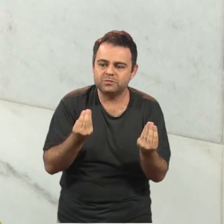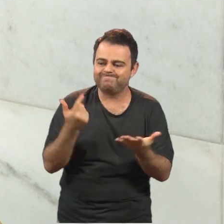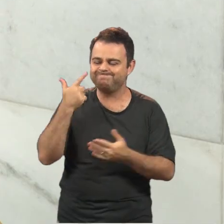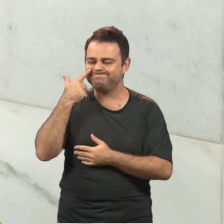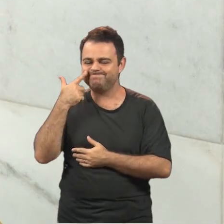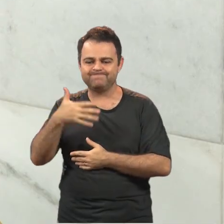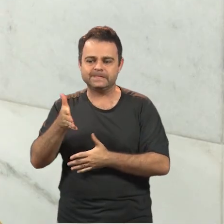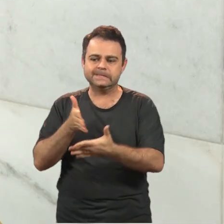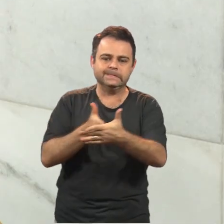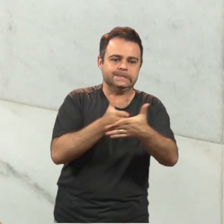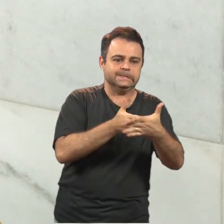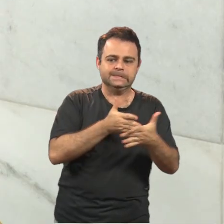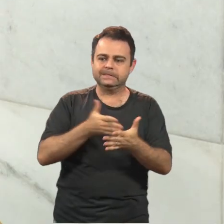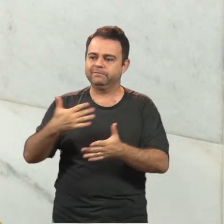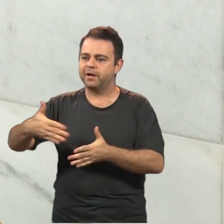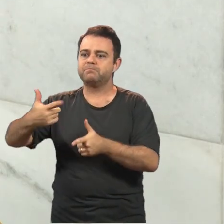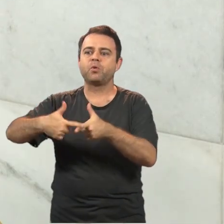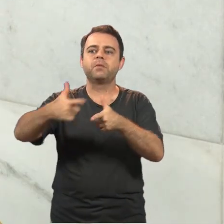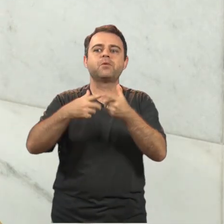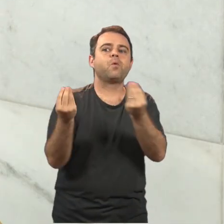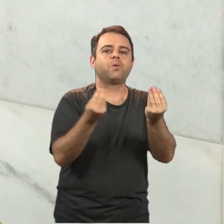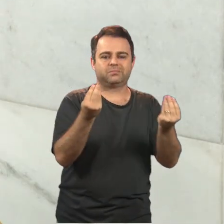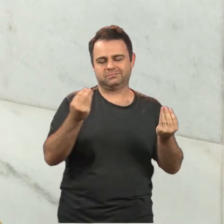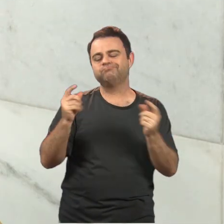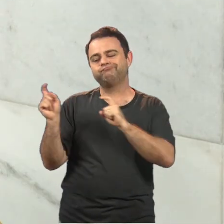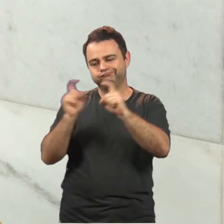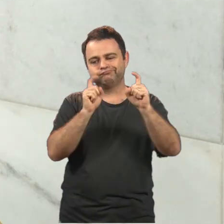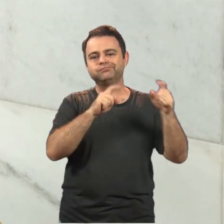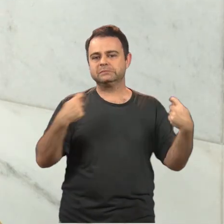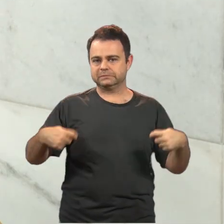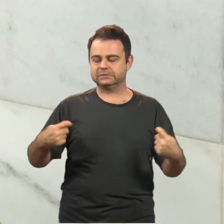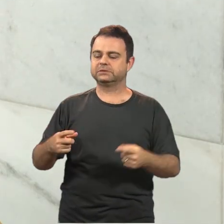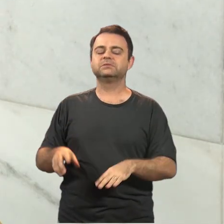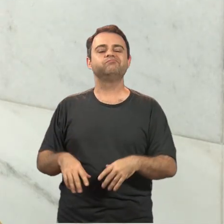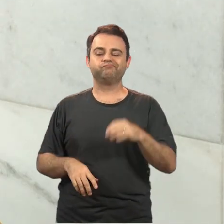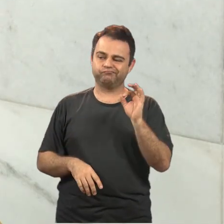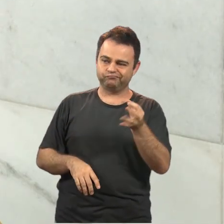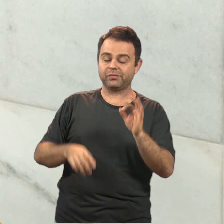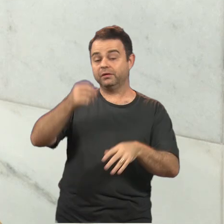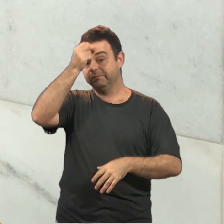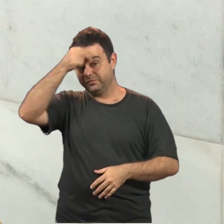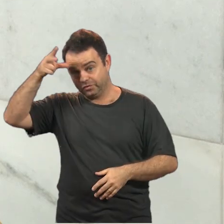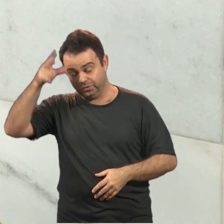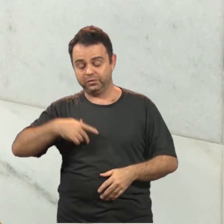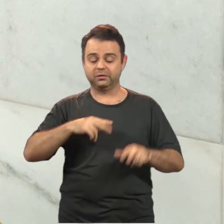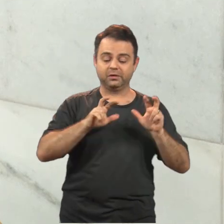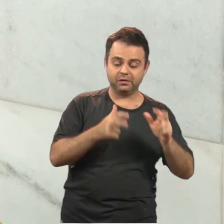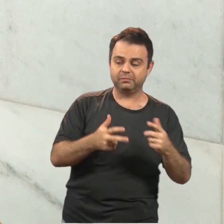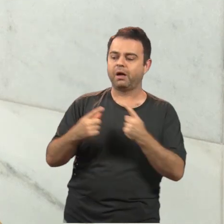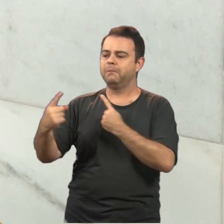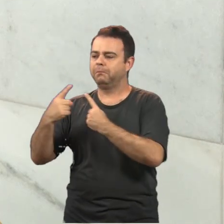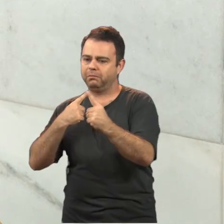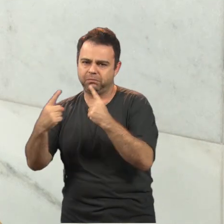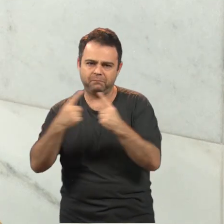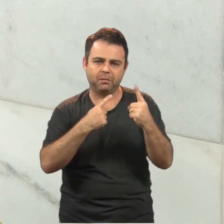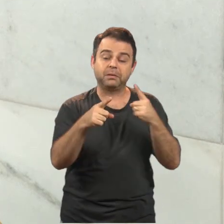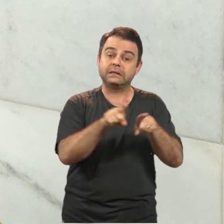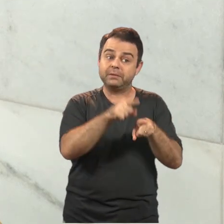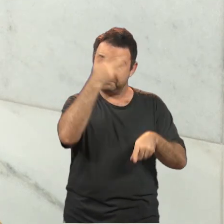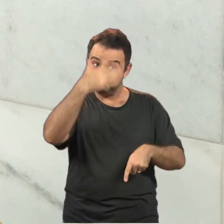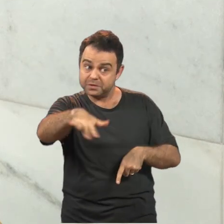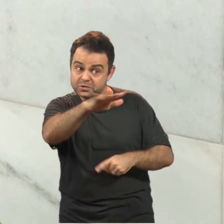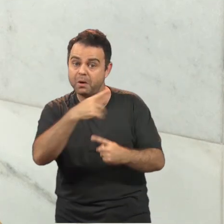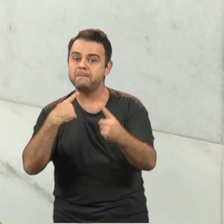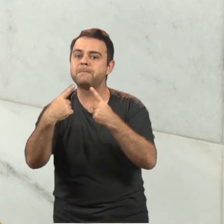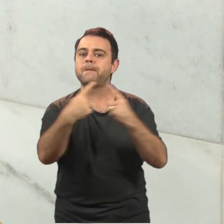com muito diálogo entre os poderes, né, entre os órgãos competentes, também com a população aqui, a Câmara sempre de portas abertas para audiências